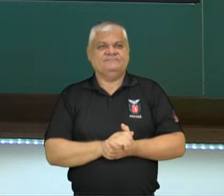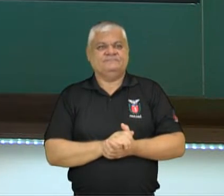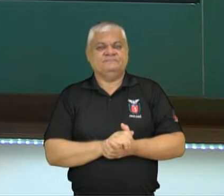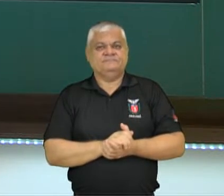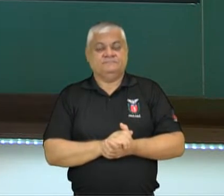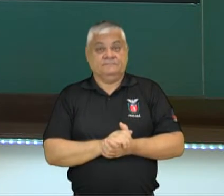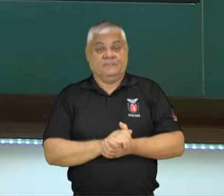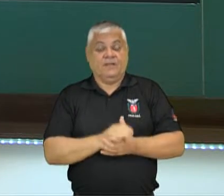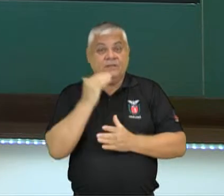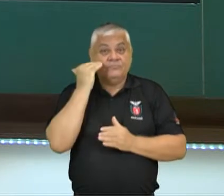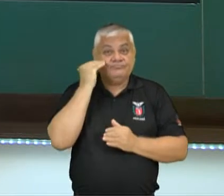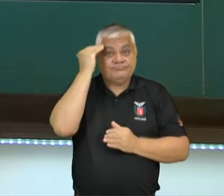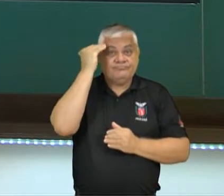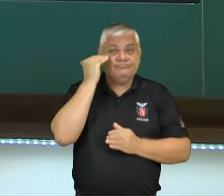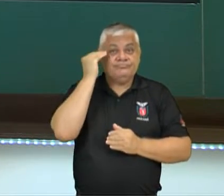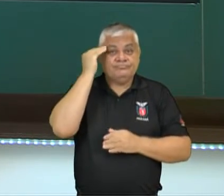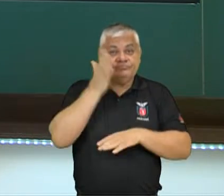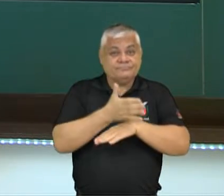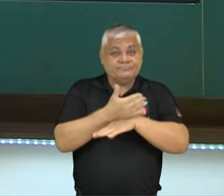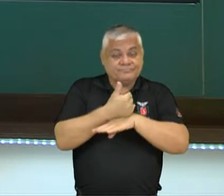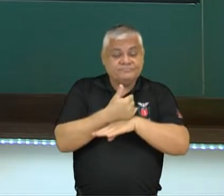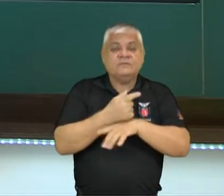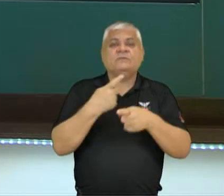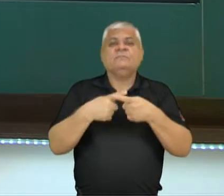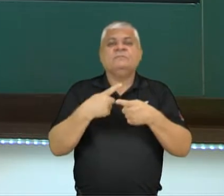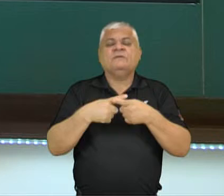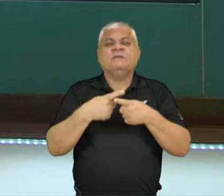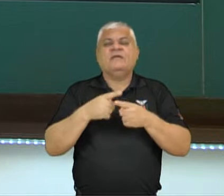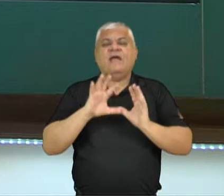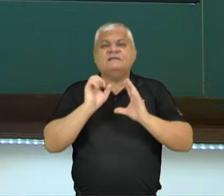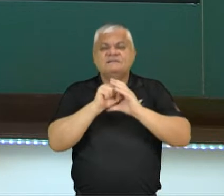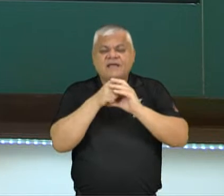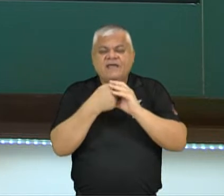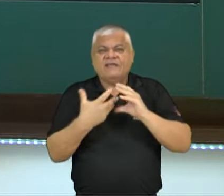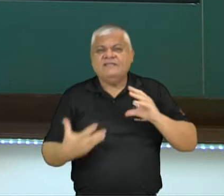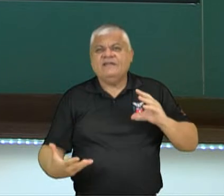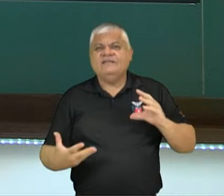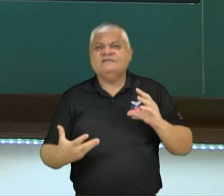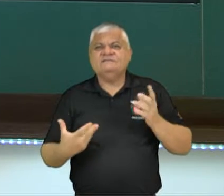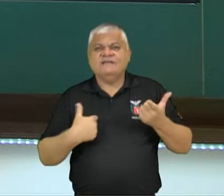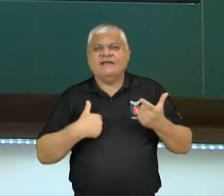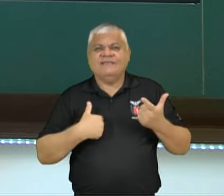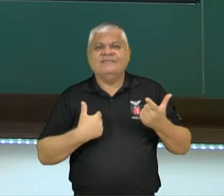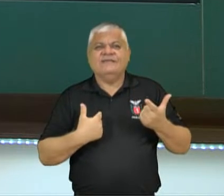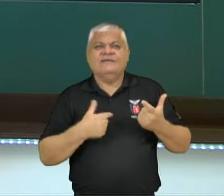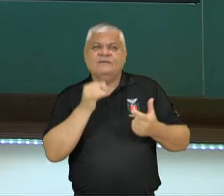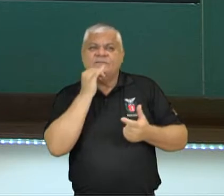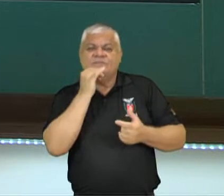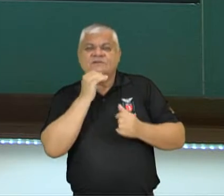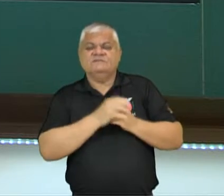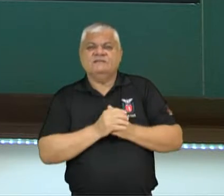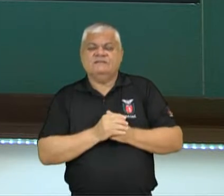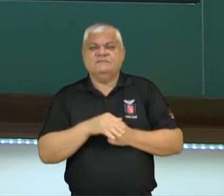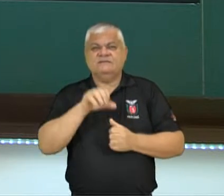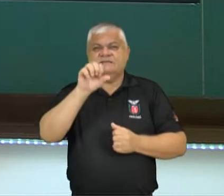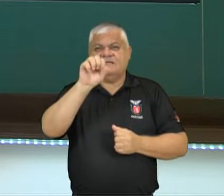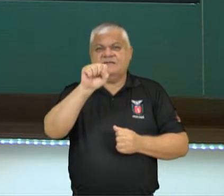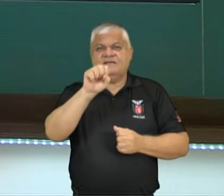A puberdade, ela é precoce quando as características que a gente chama de